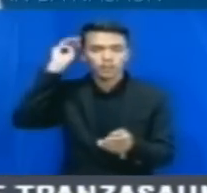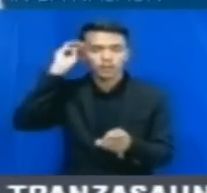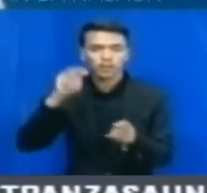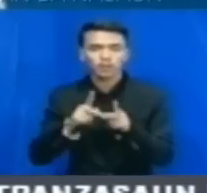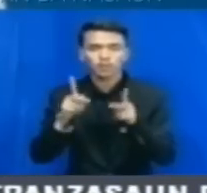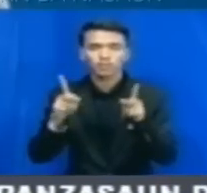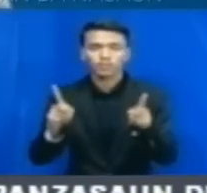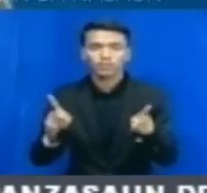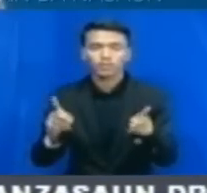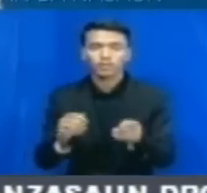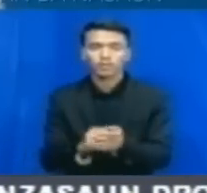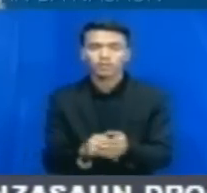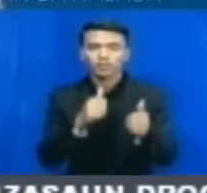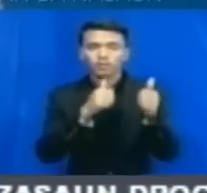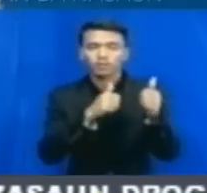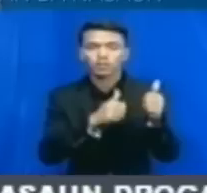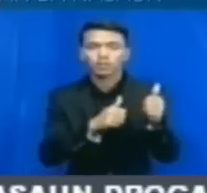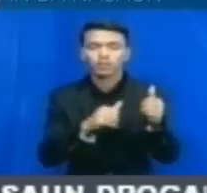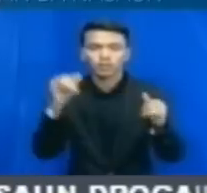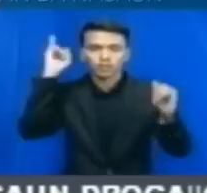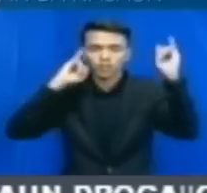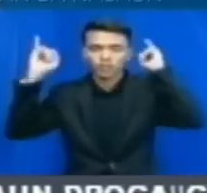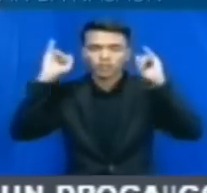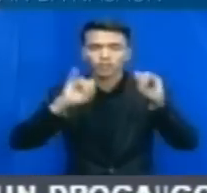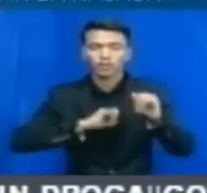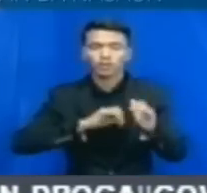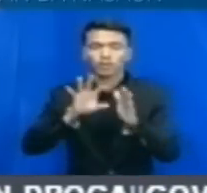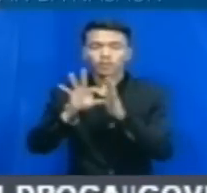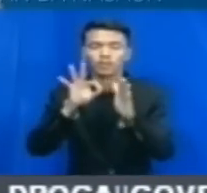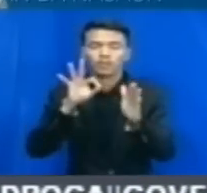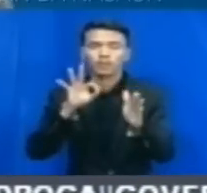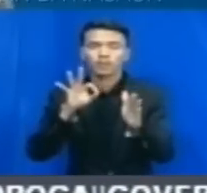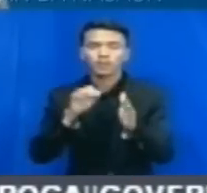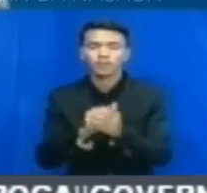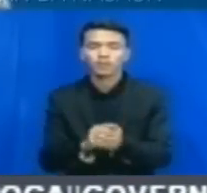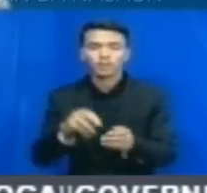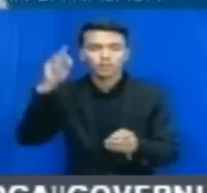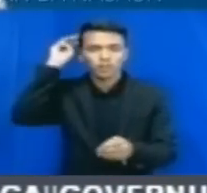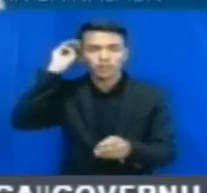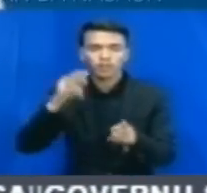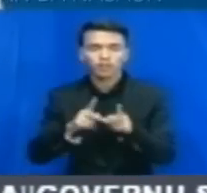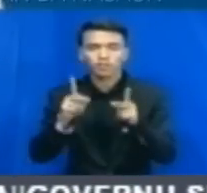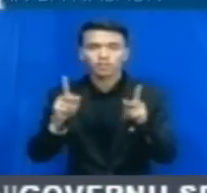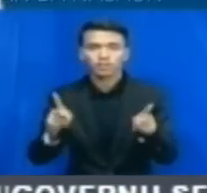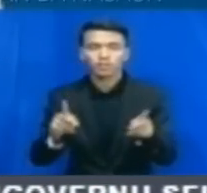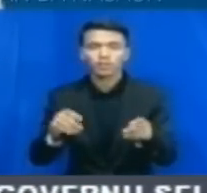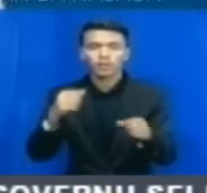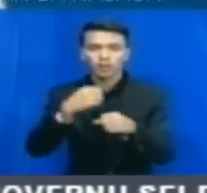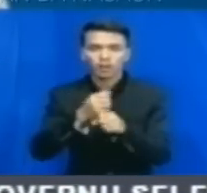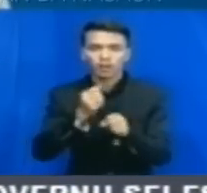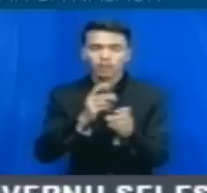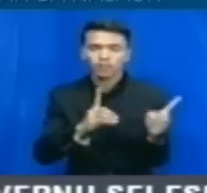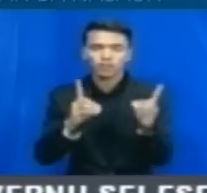sulver consumer. Ma be tuir informasaun nebe ka hetan, tuir informasaun nebe ka hetan. Ministeri Publik akuza luni presa pervetiva, lo